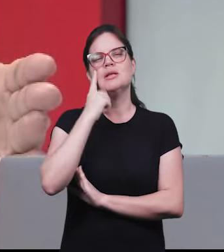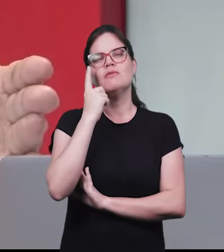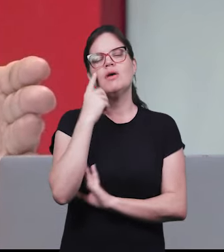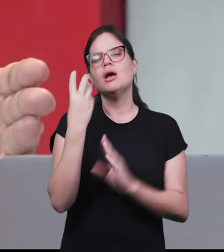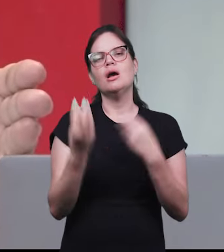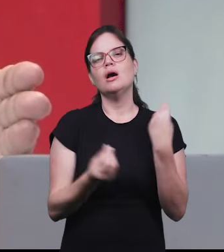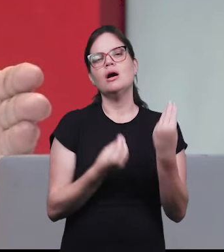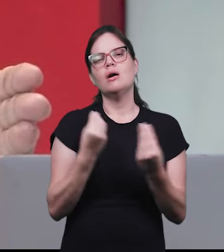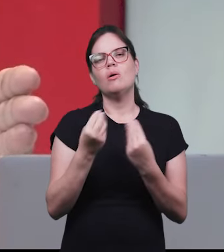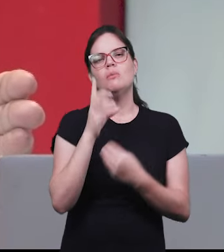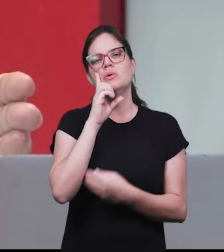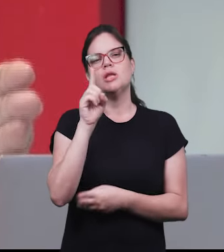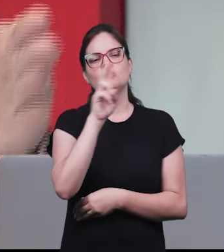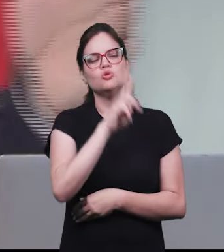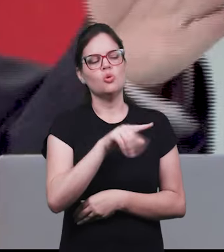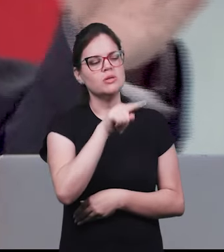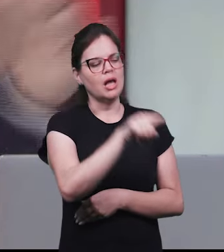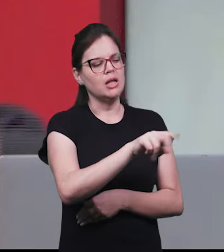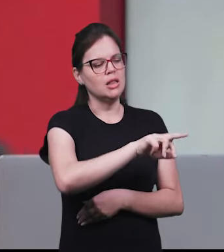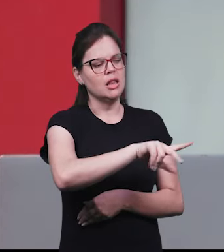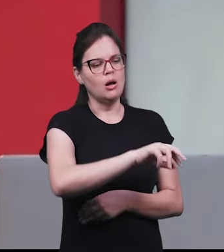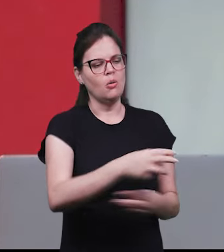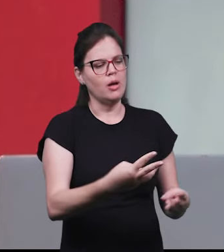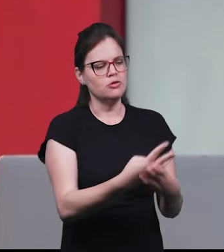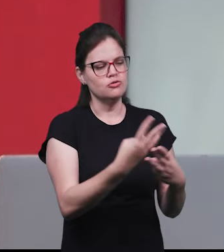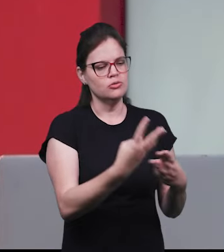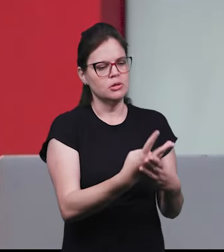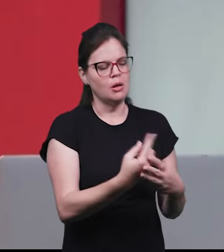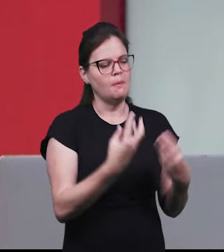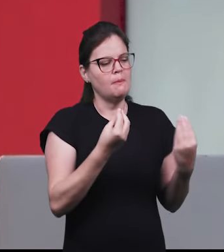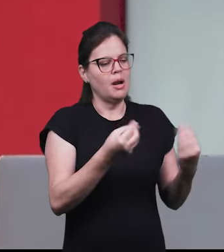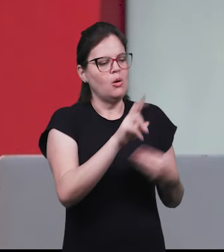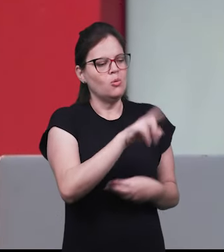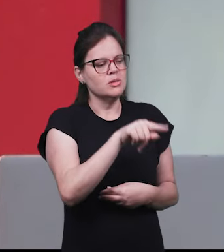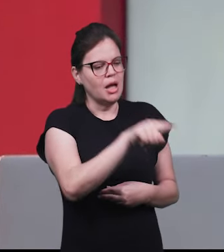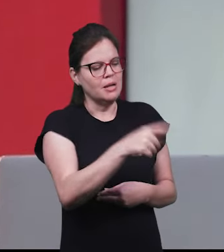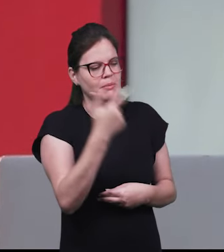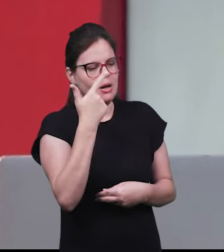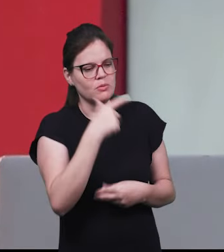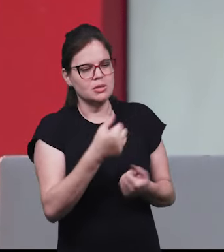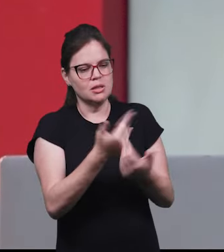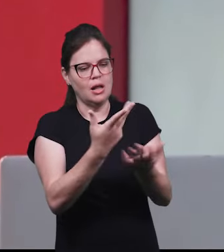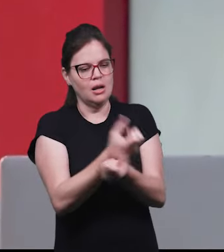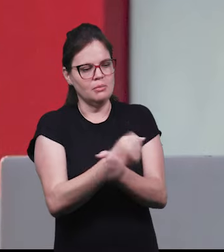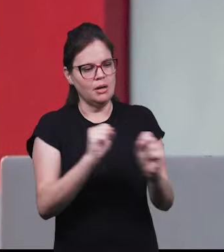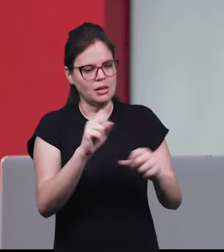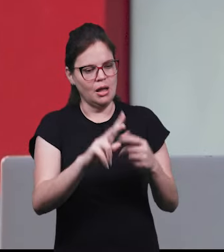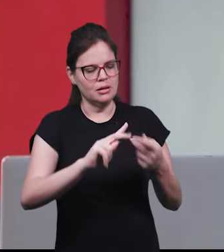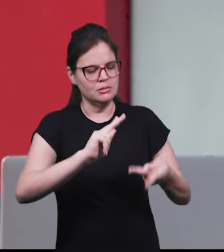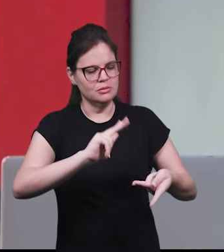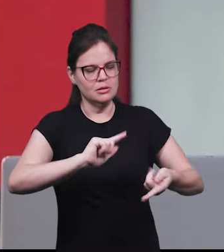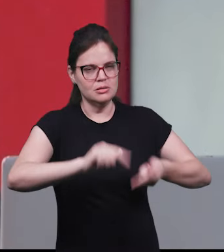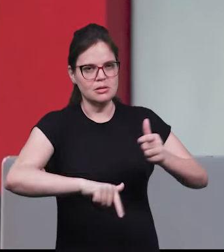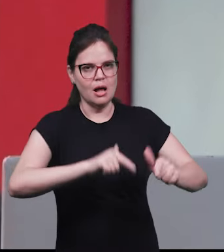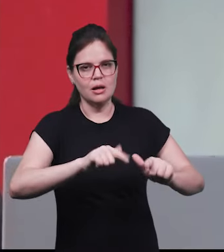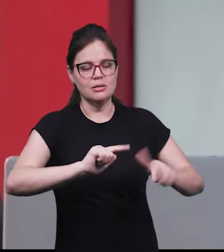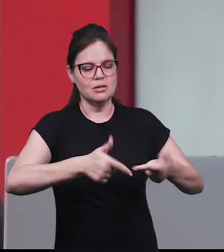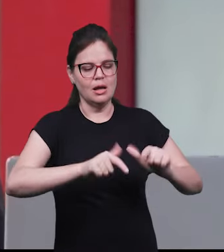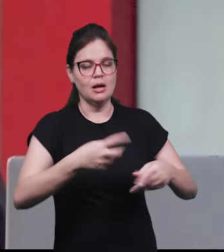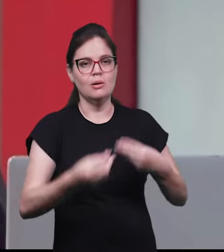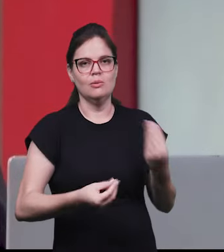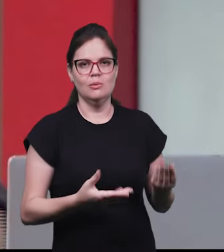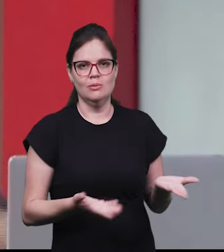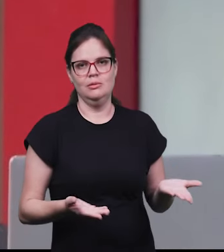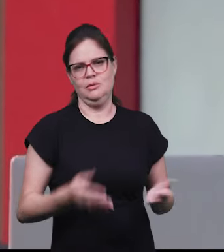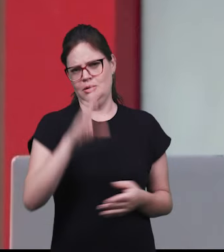pagão para fazer o que ele quer? Deus usa quem ele quer. Eu quero ter uma palavrinha depois no final, depois que Ian, os demais concluírem, que